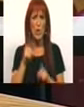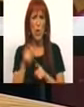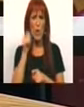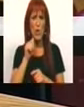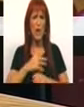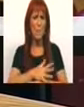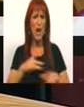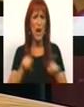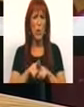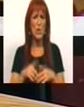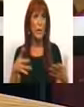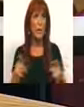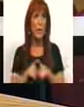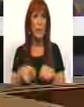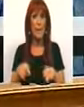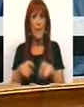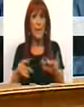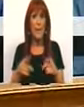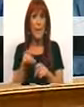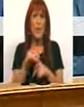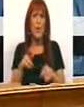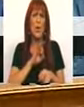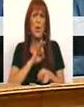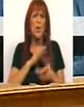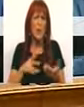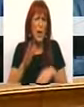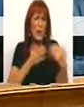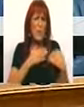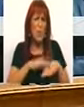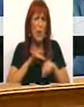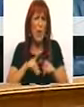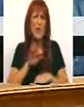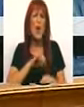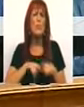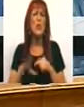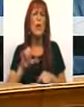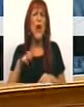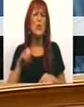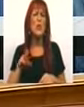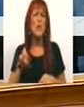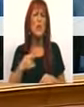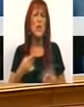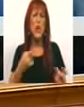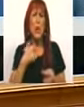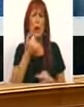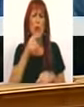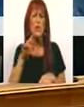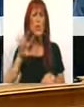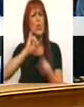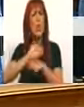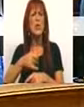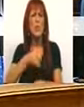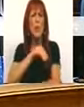seus maiores embriaguez é bom treinar e escolher as coisas avancem a tal sad não seria das garrafas volta